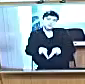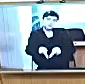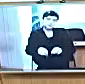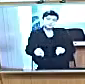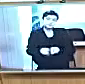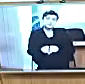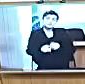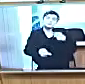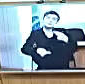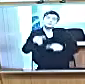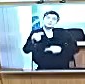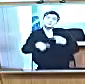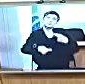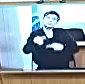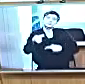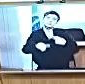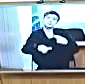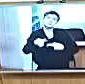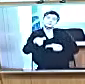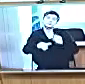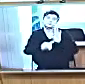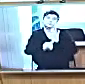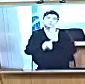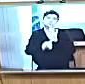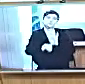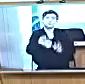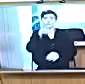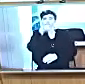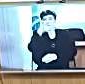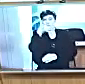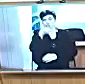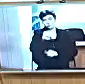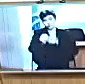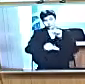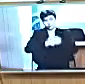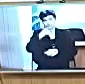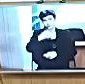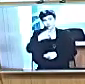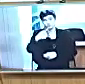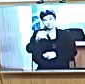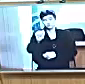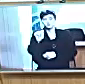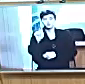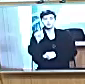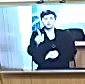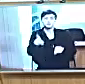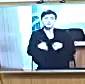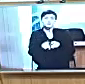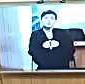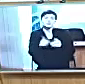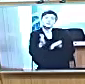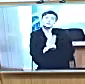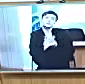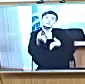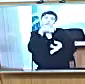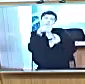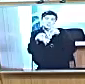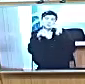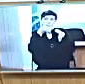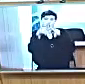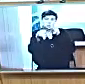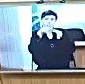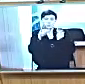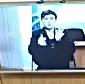foram apresentadas sugestões de alteração no ppa g e de recomendações ao poder executivo no âmbito dos